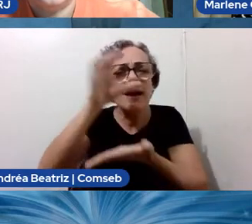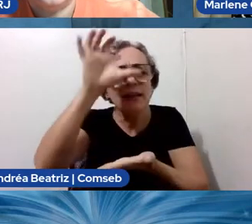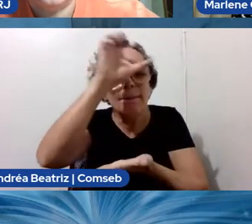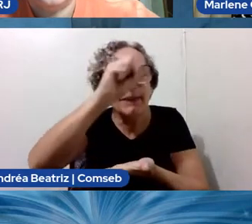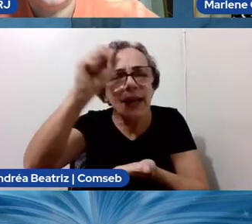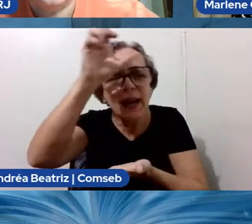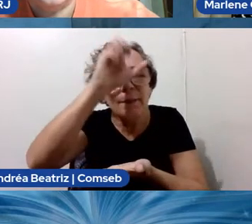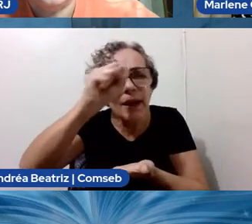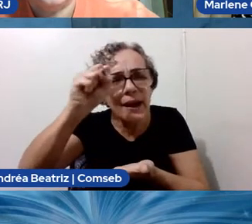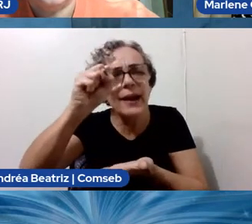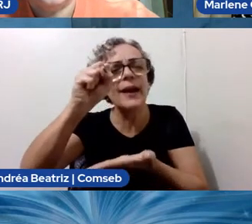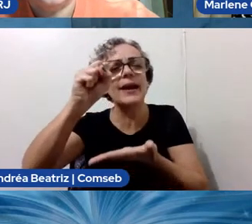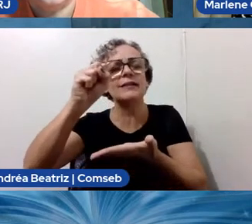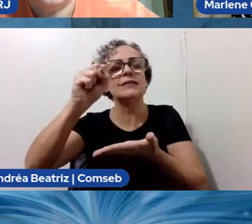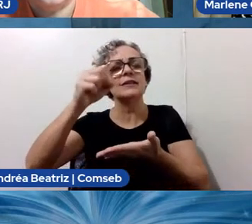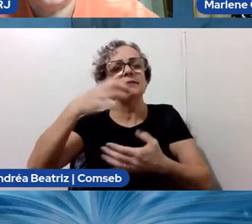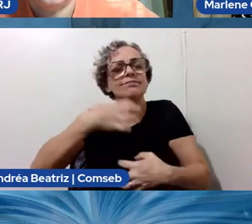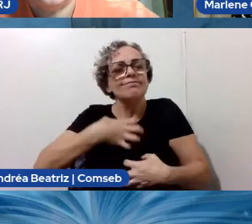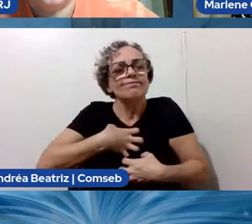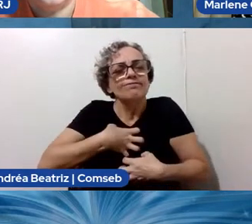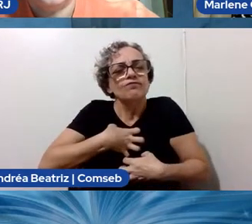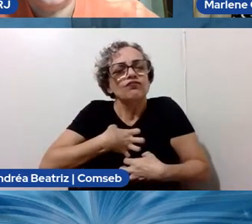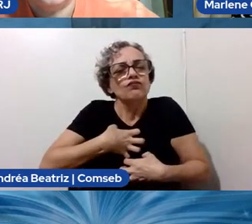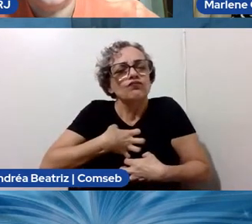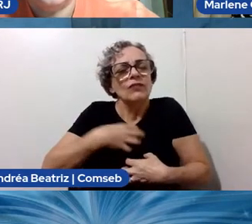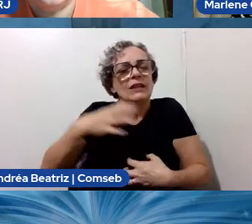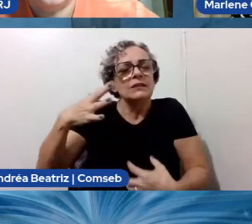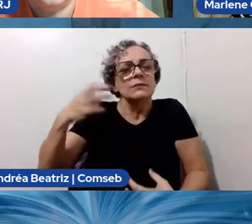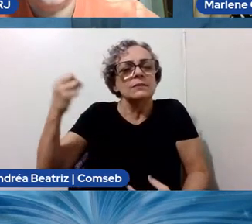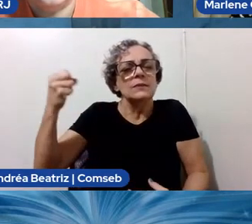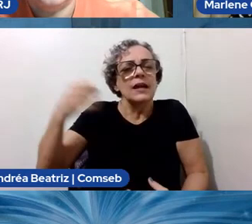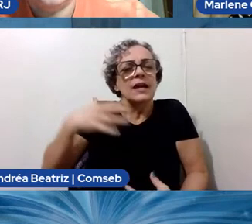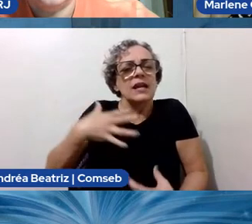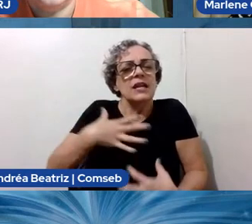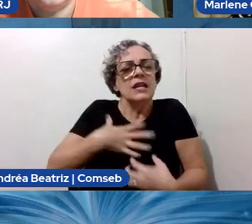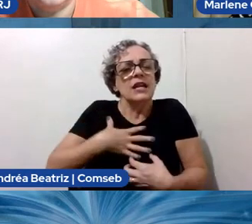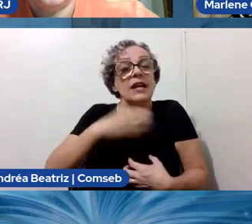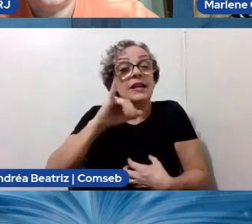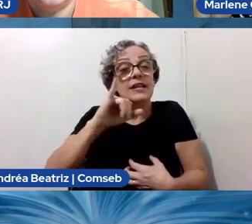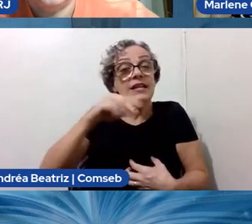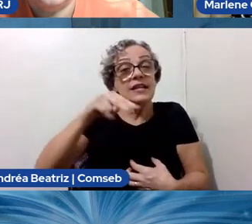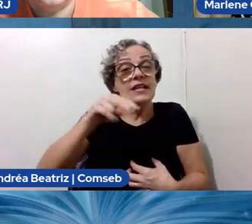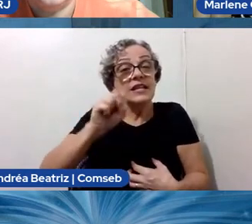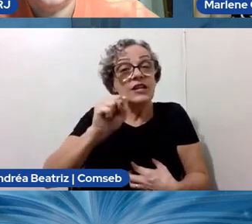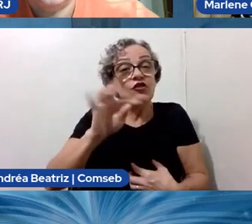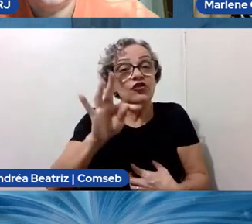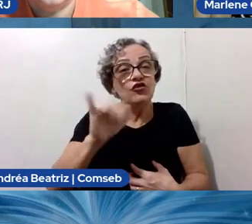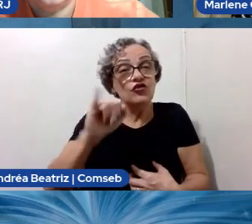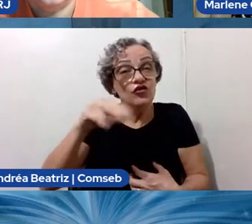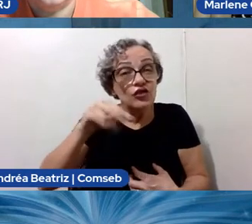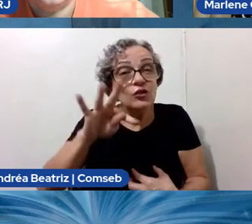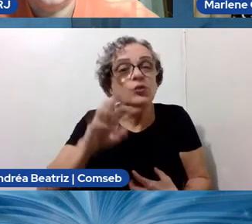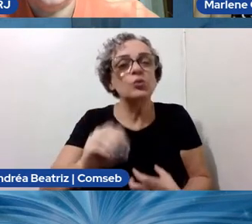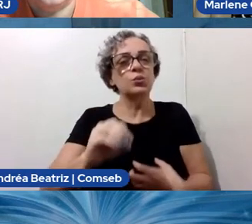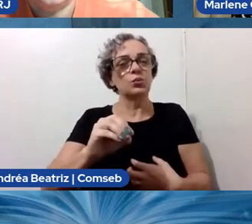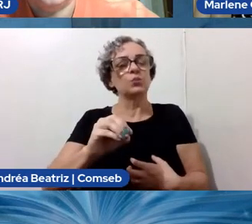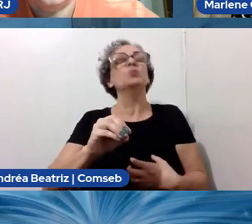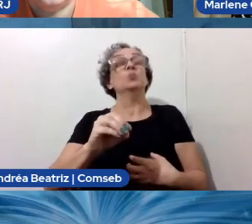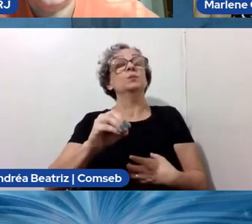automatismo, dos instintos e tudo, que se fixaram naquele cérebro que, depois de um cientista, em